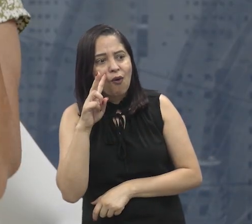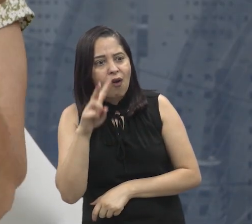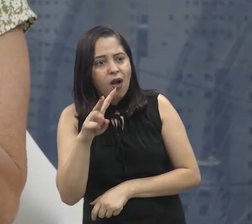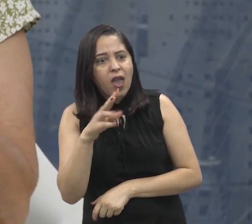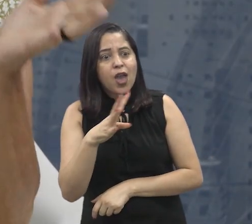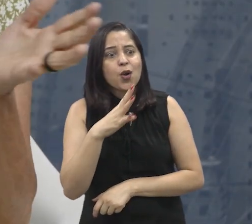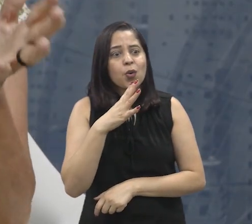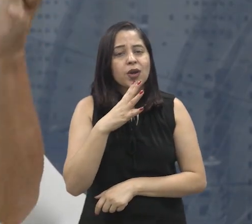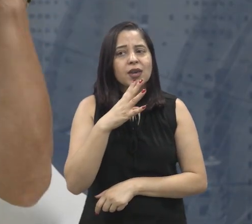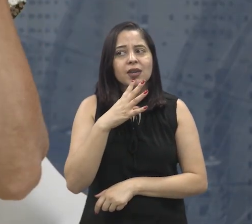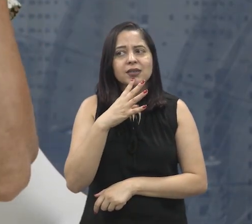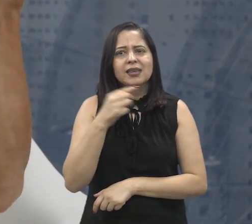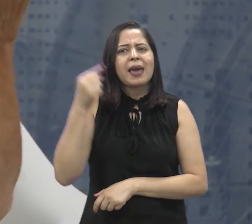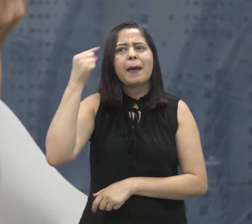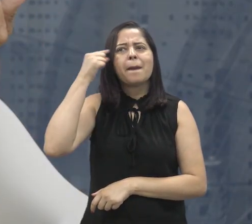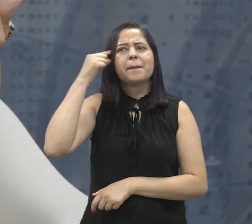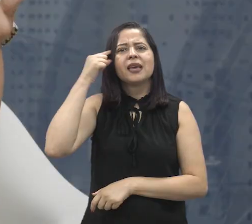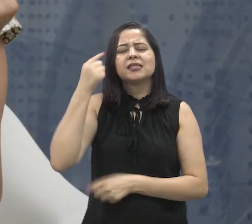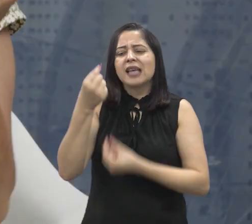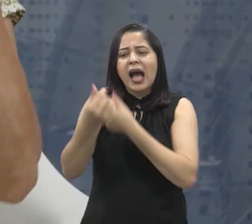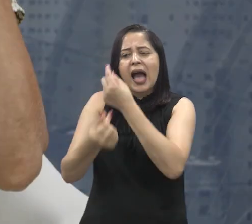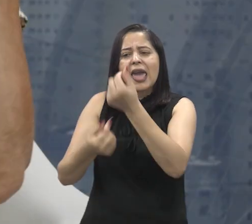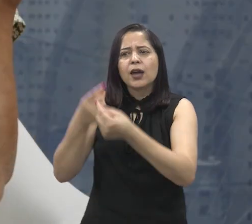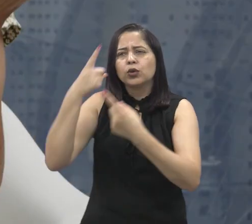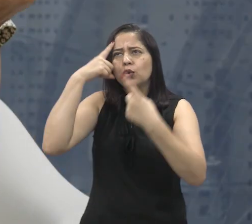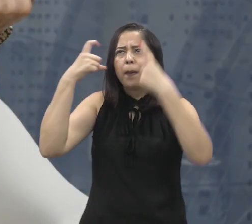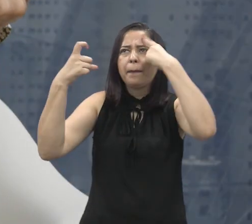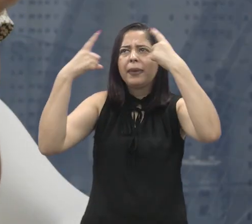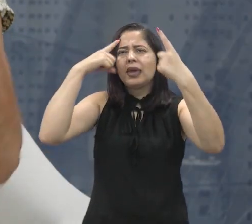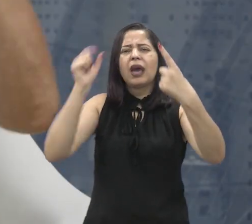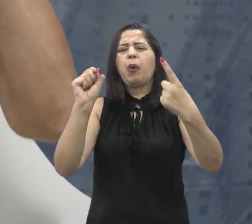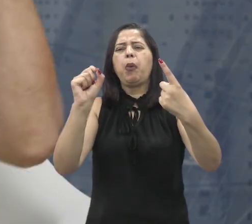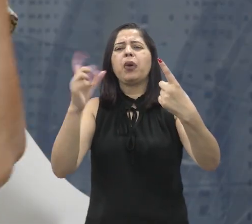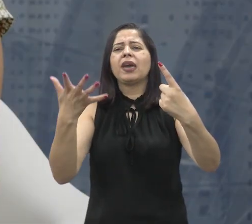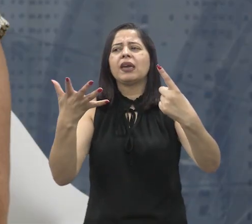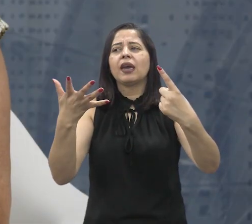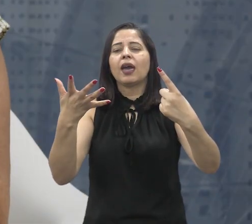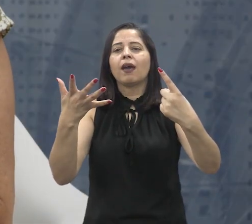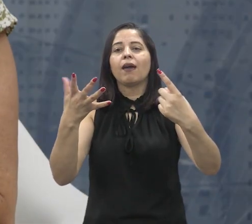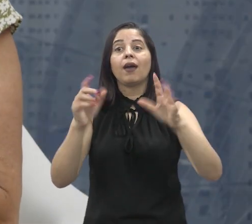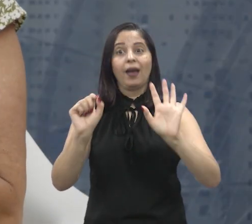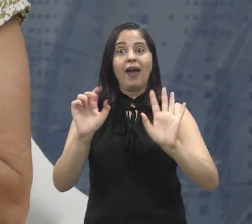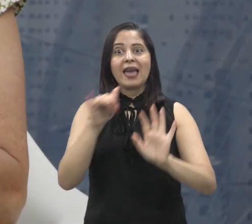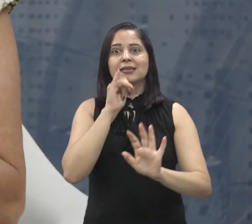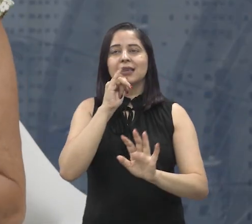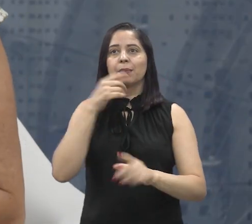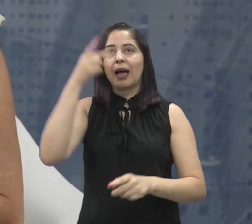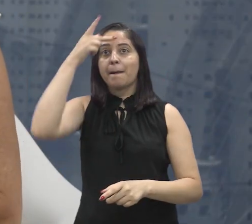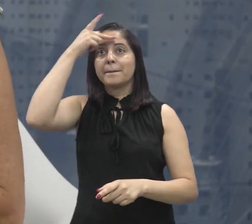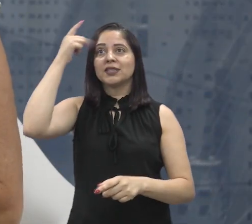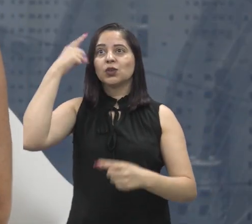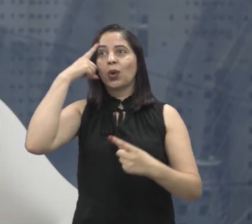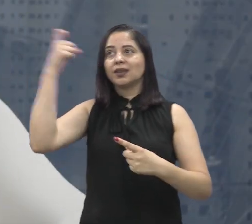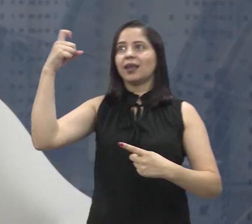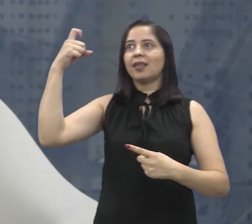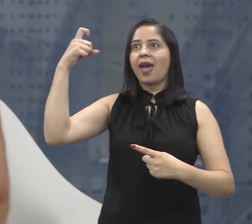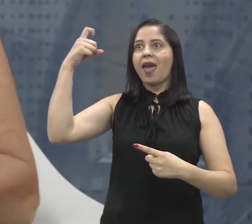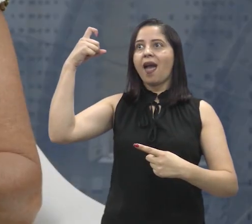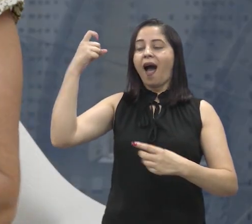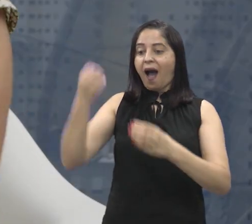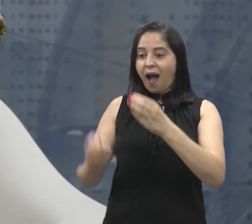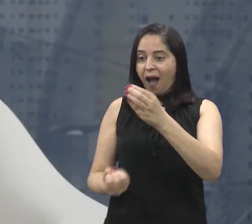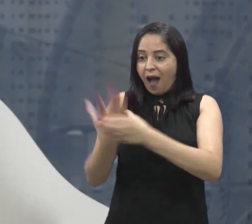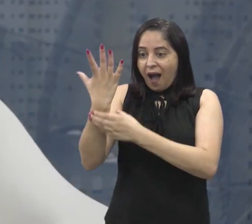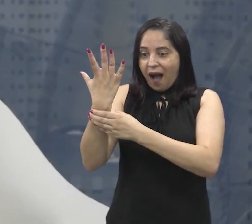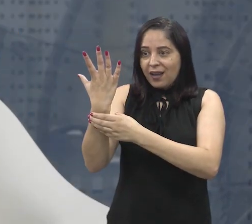todo mundo pergunta, o que é economia criativa? A gente sempre diz, a economia criativa é essa que vem da criação. imaginação, a do pensamento, a que vem uma obra,